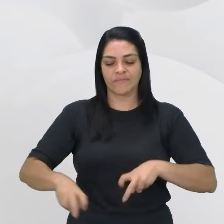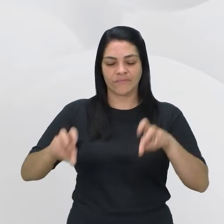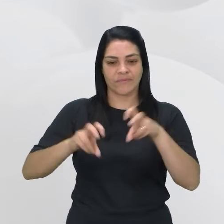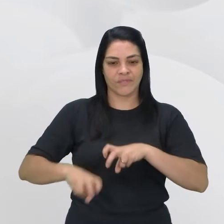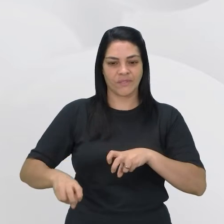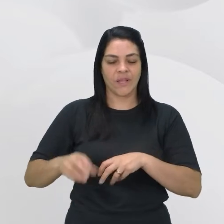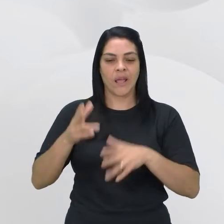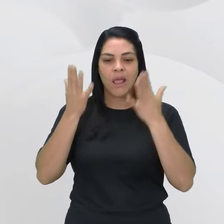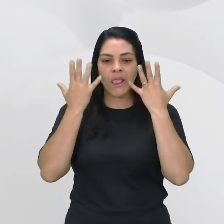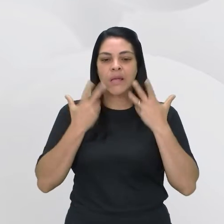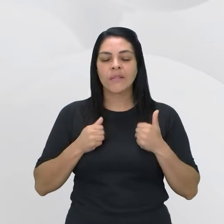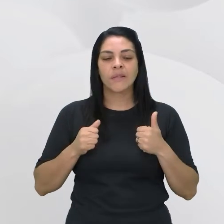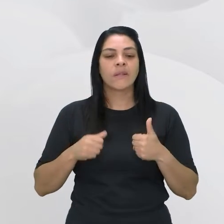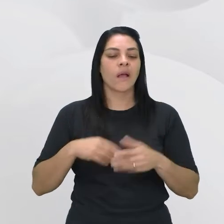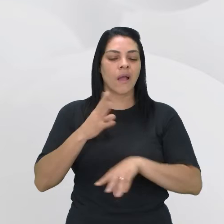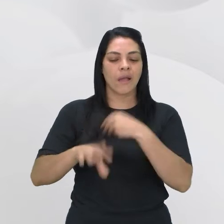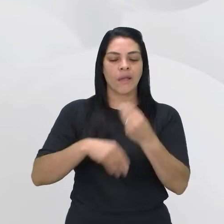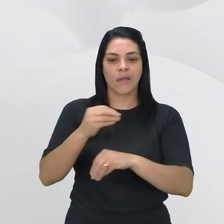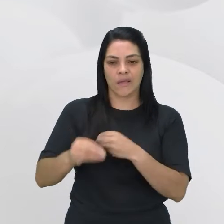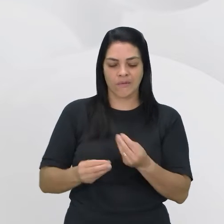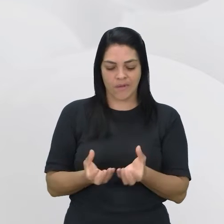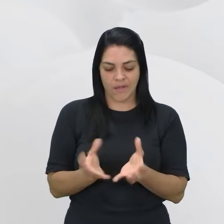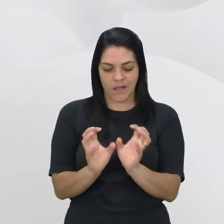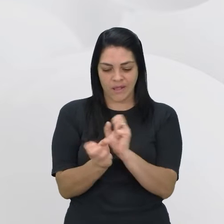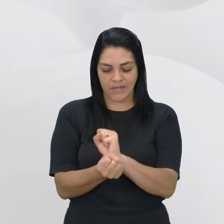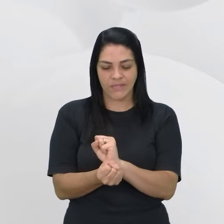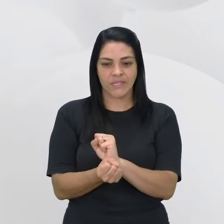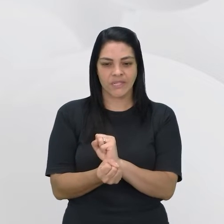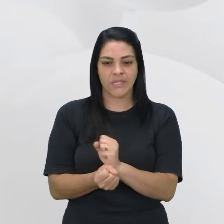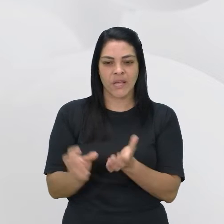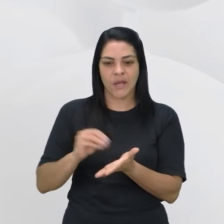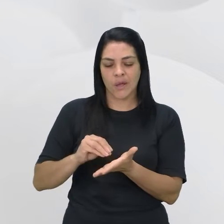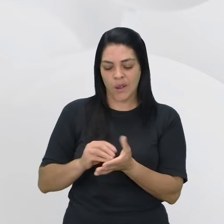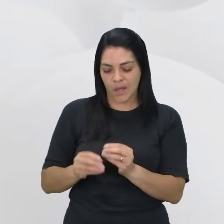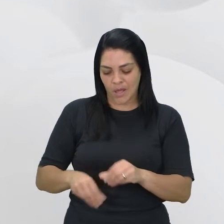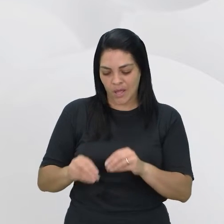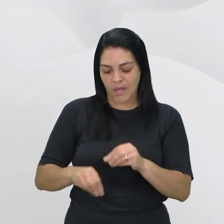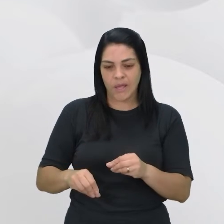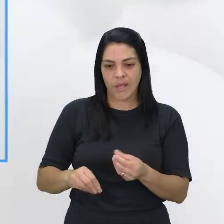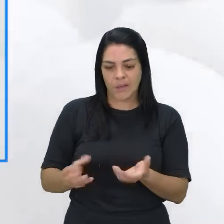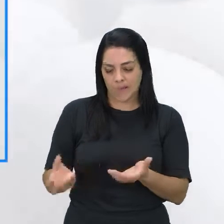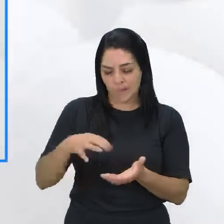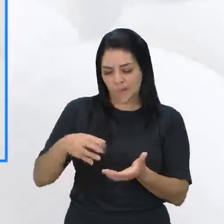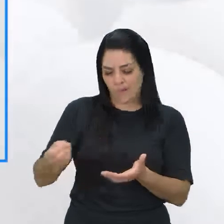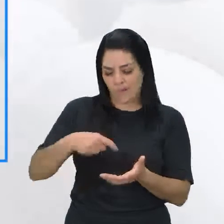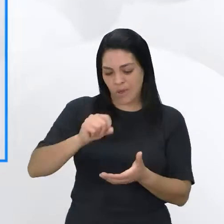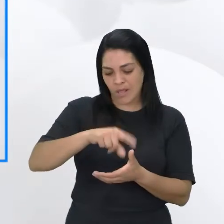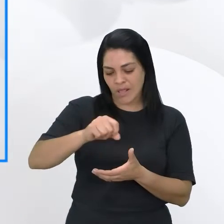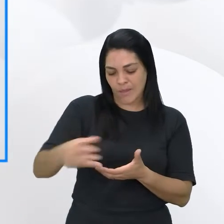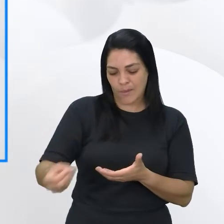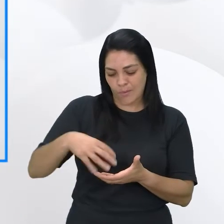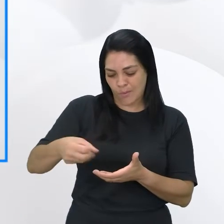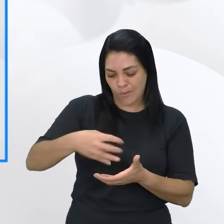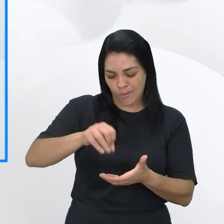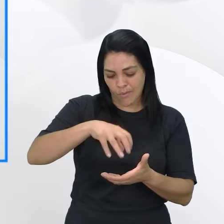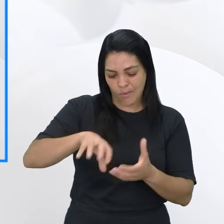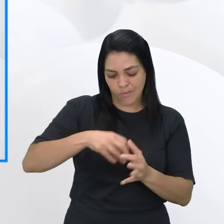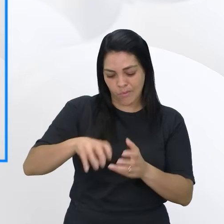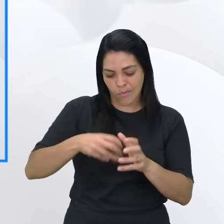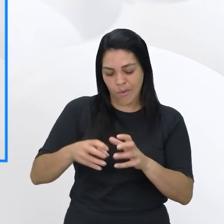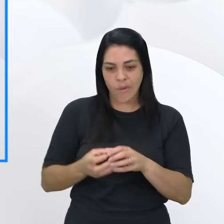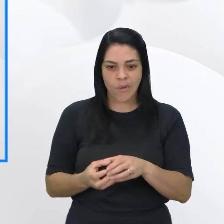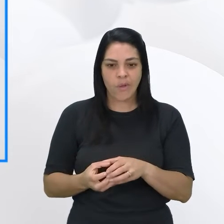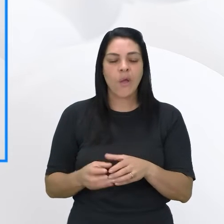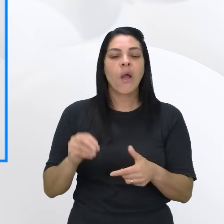que você envolve numa bolinha de argila um pouquinho de terra e uma muvuca, né? Que é uma misturinha de sementes. Daí nessa muvuca a gente